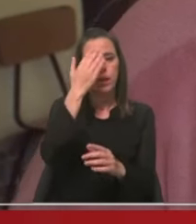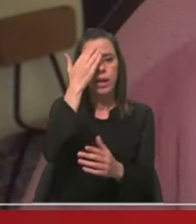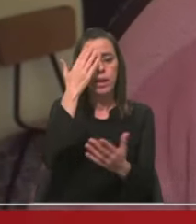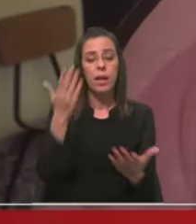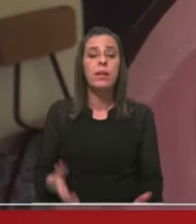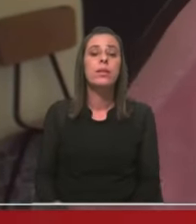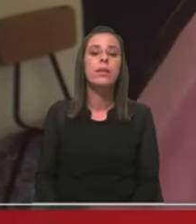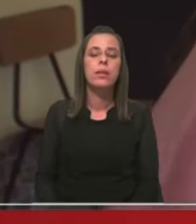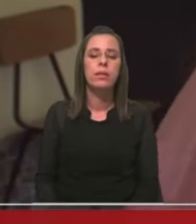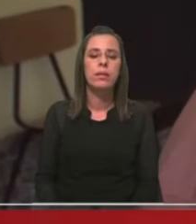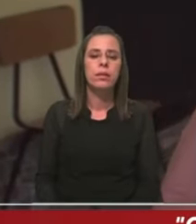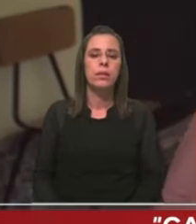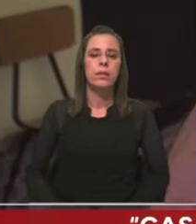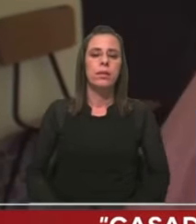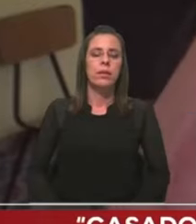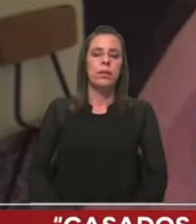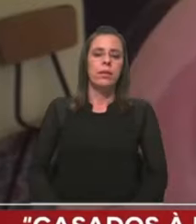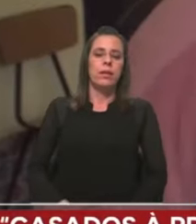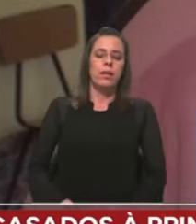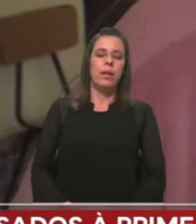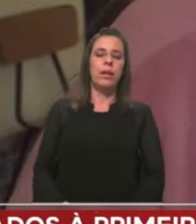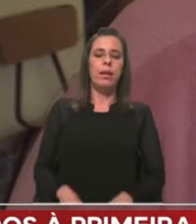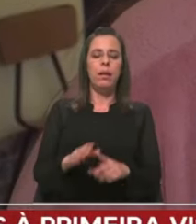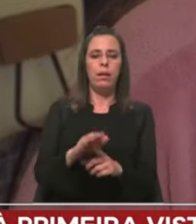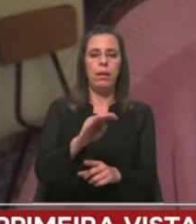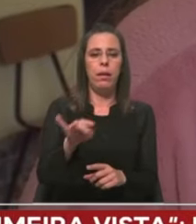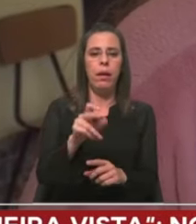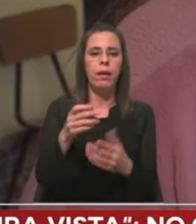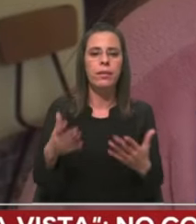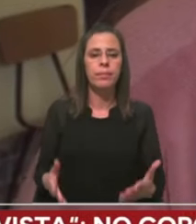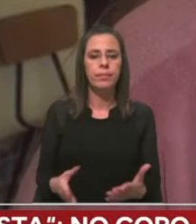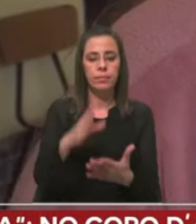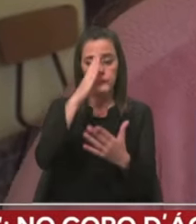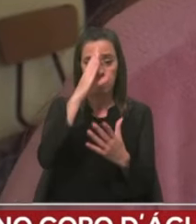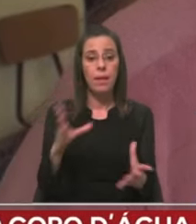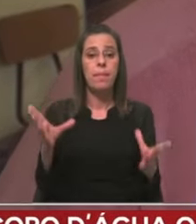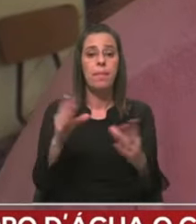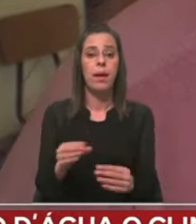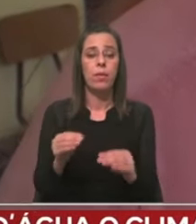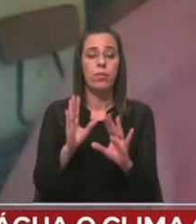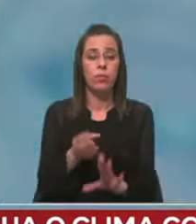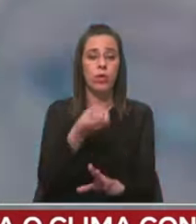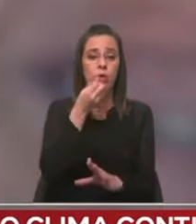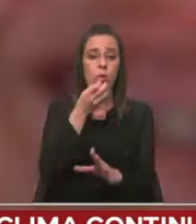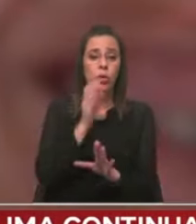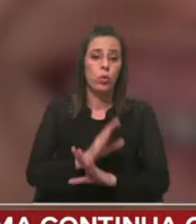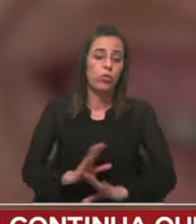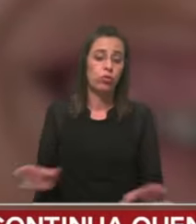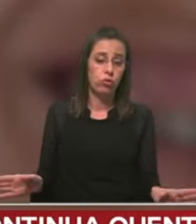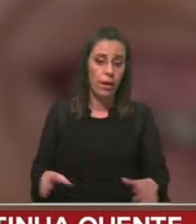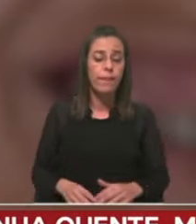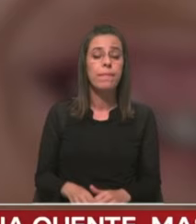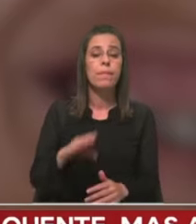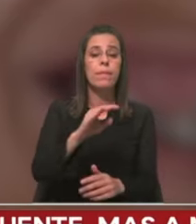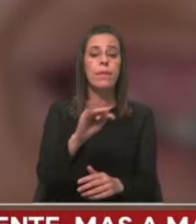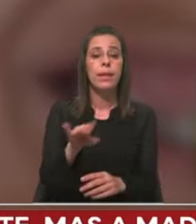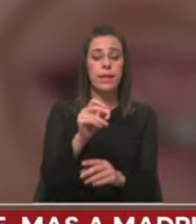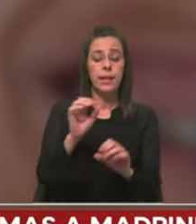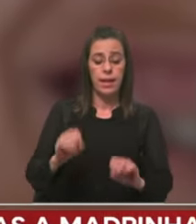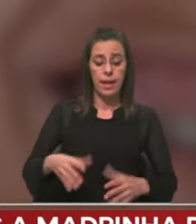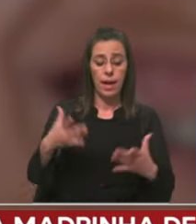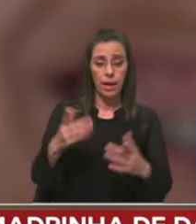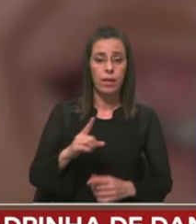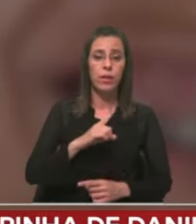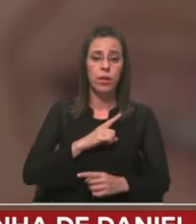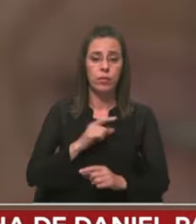acha hã a Sara agora já não deve saber mais que aquilo que já contou a Sara de início